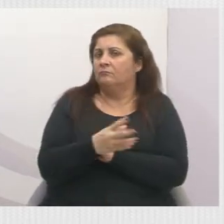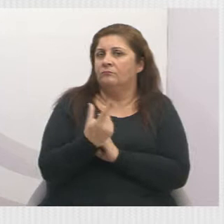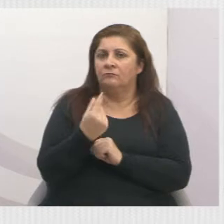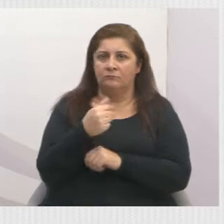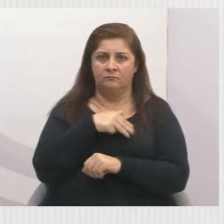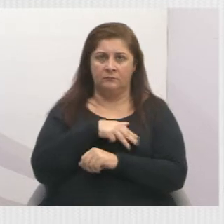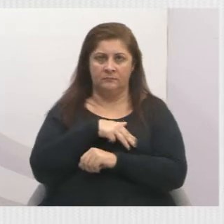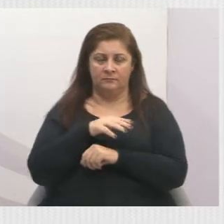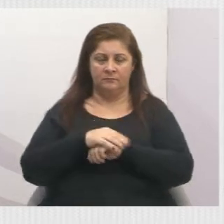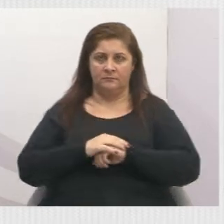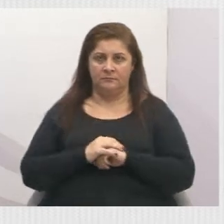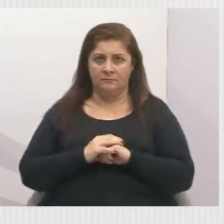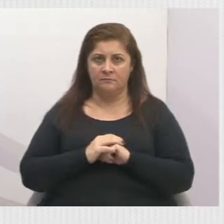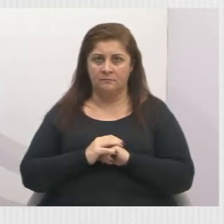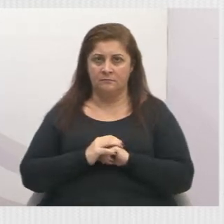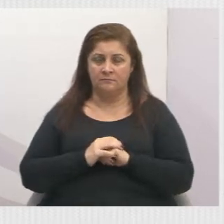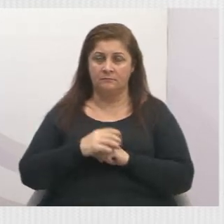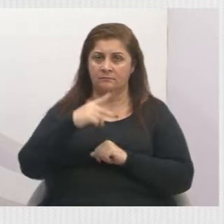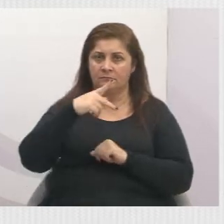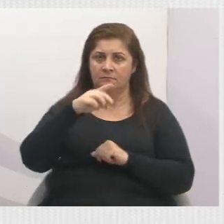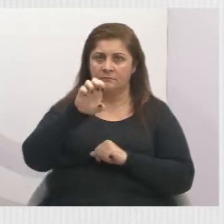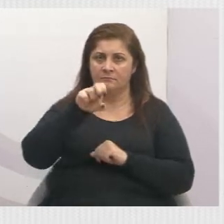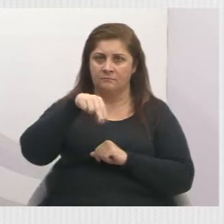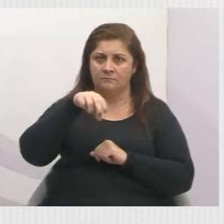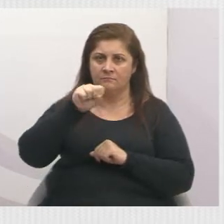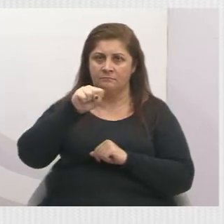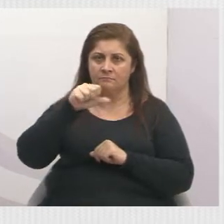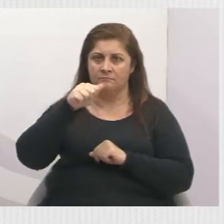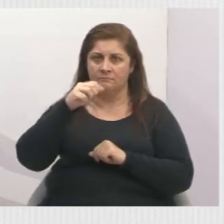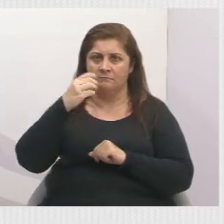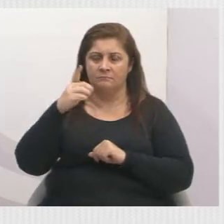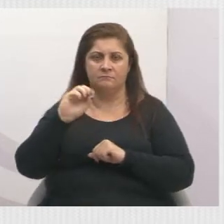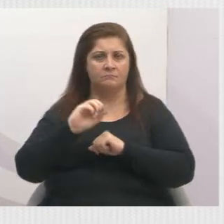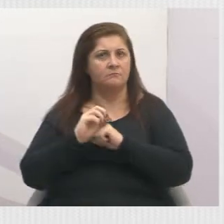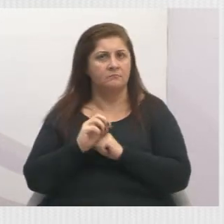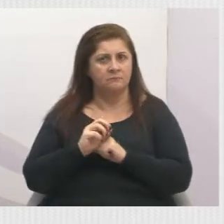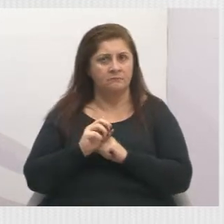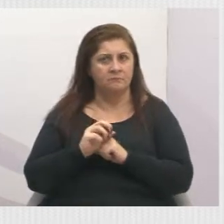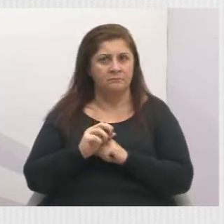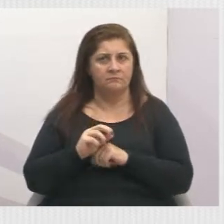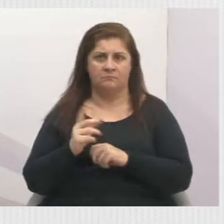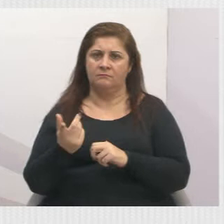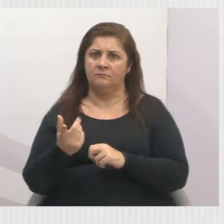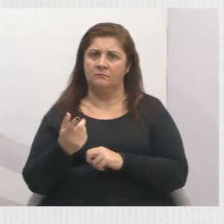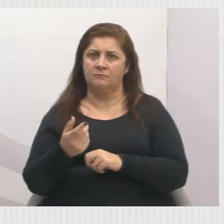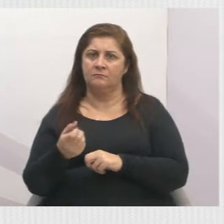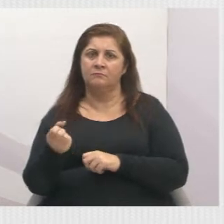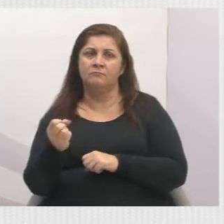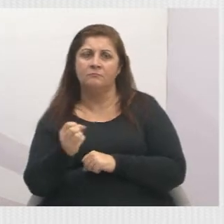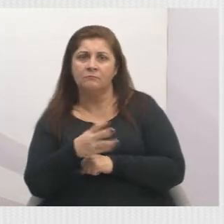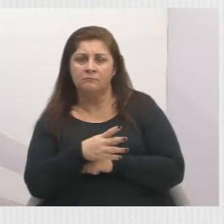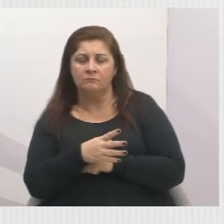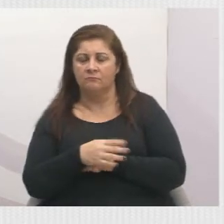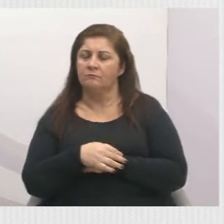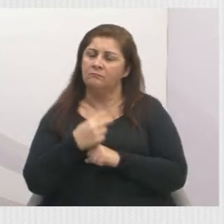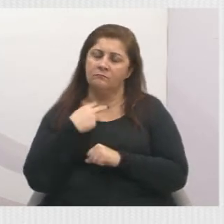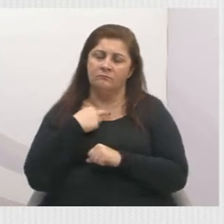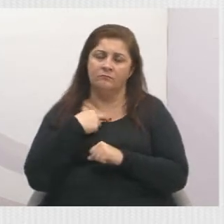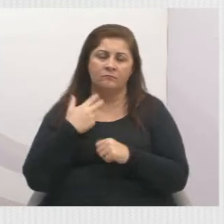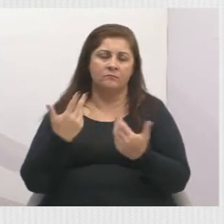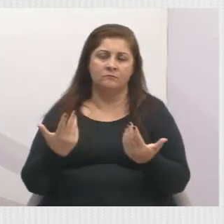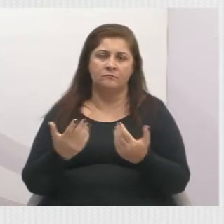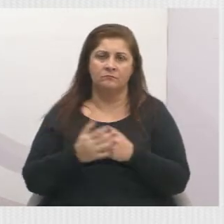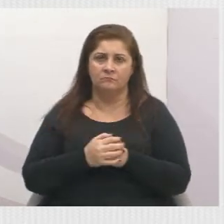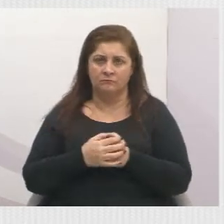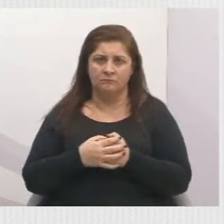E essa pensão para o estudante universitário seria um benefício novo, sem nenhum